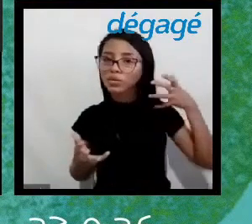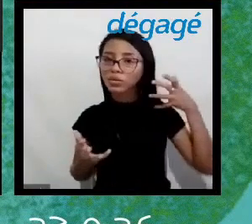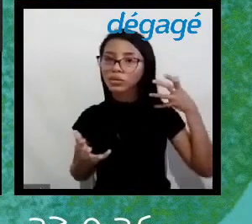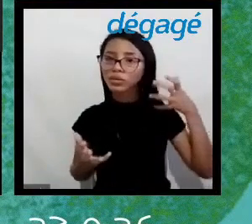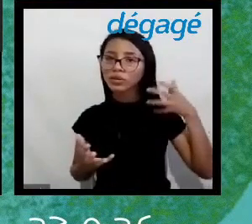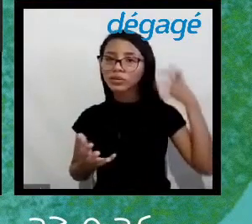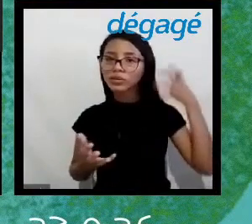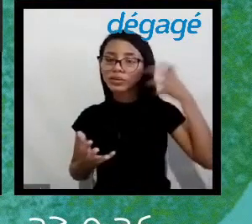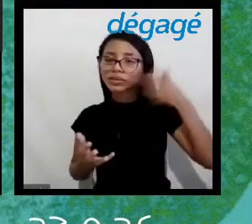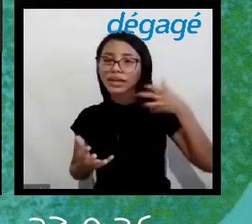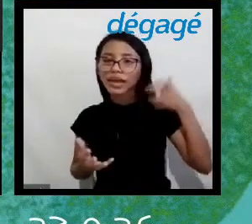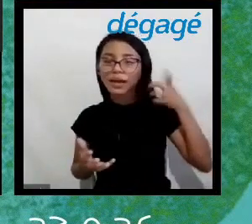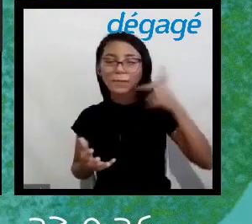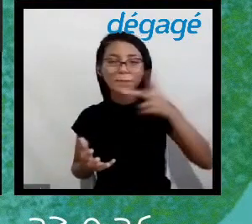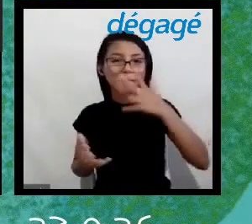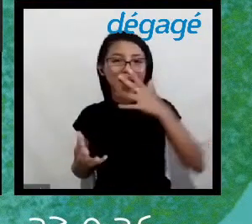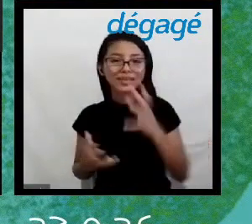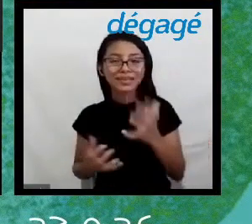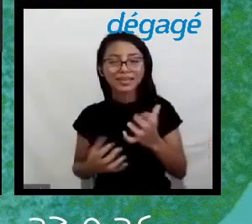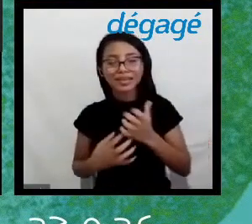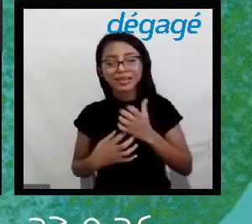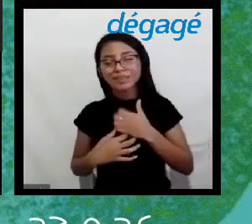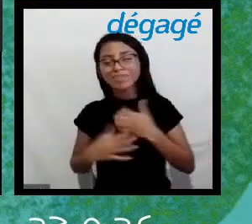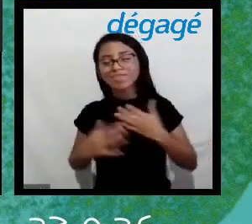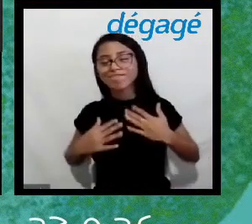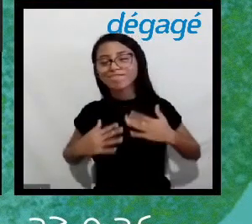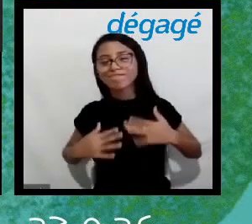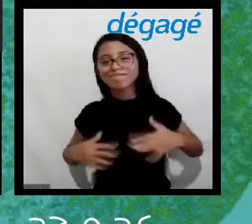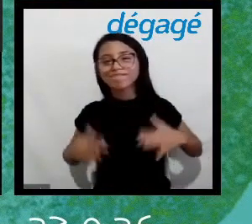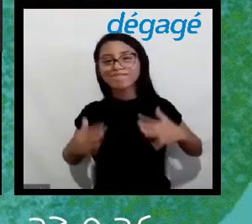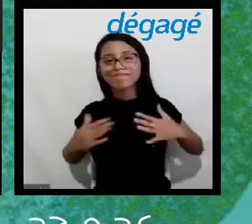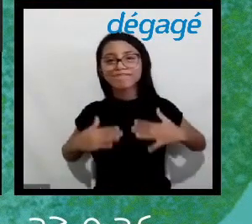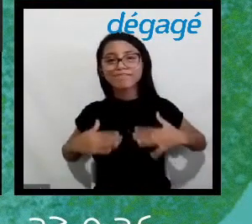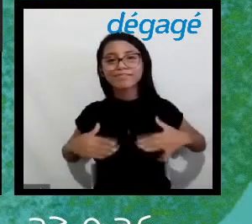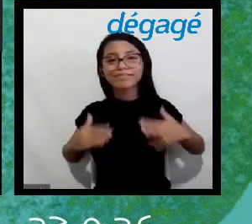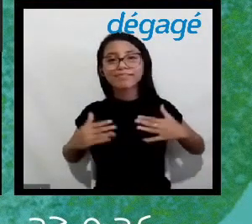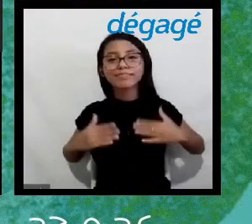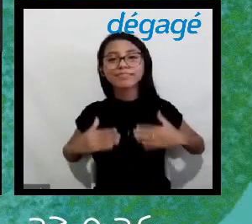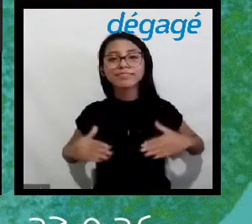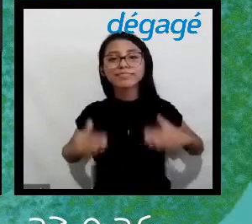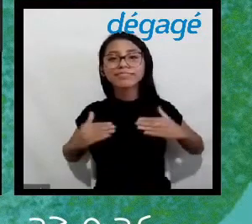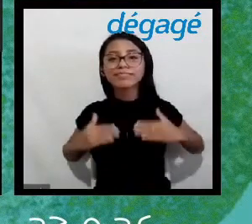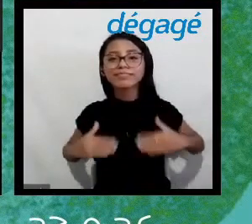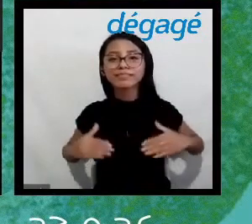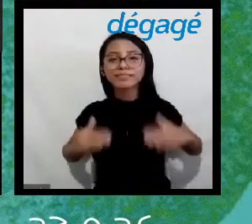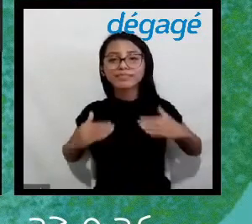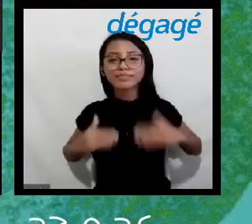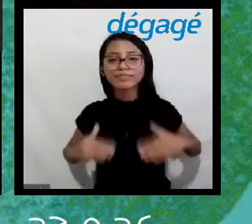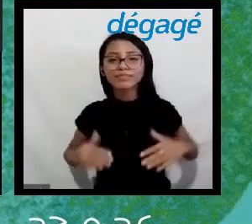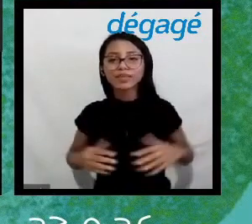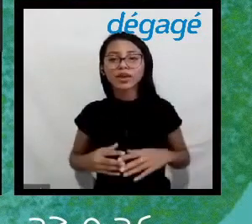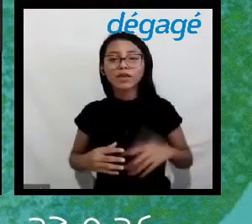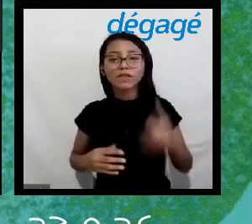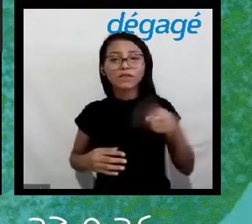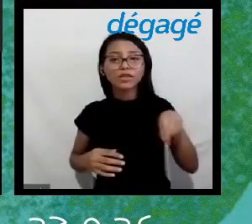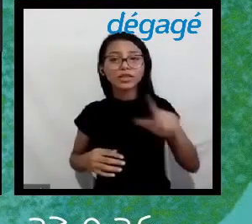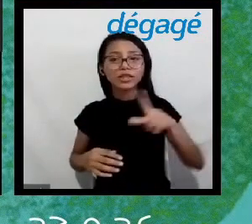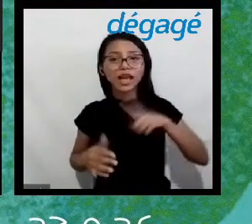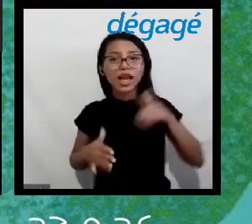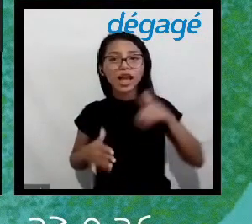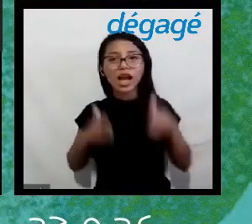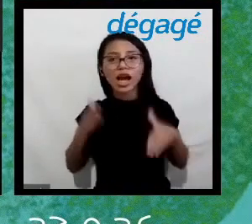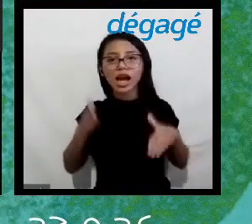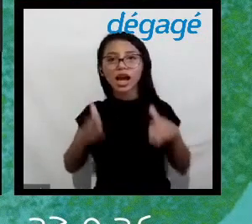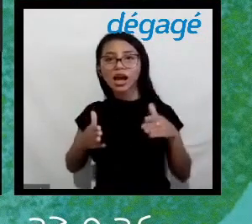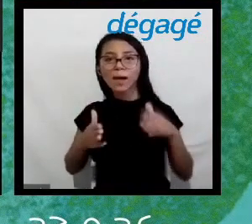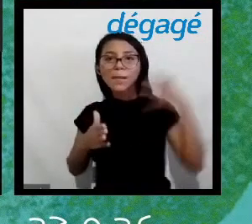férias, né? Vocês falam muito nos vídeos, vocês têm cenas incríveis, com música, um corpo de